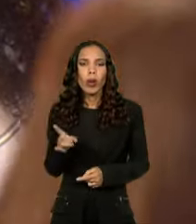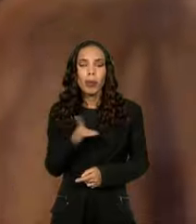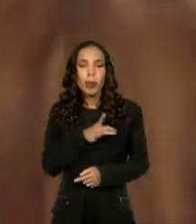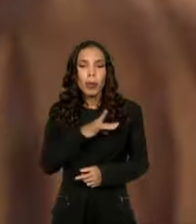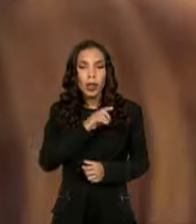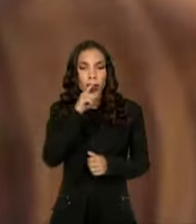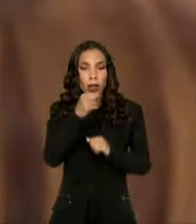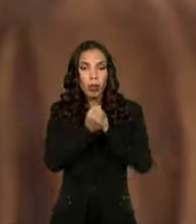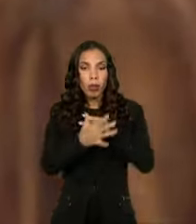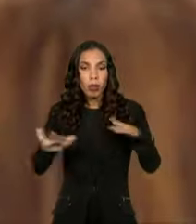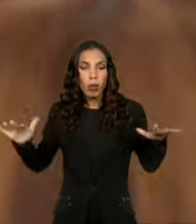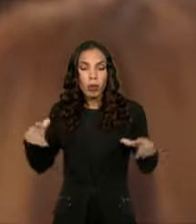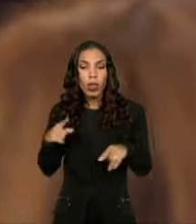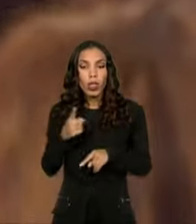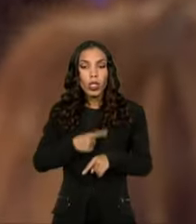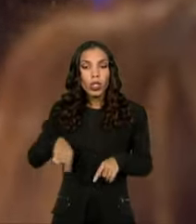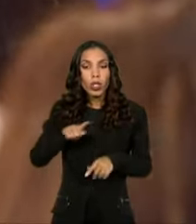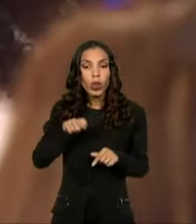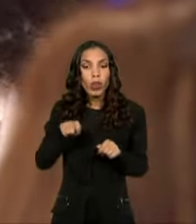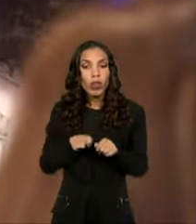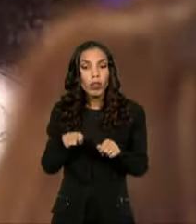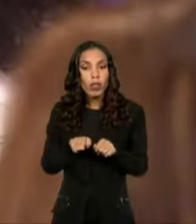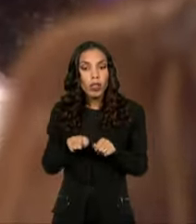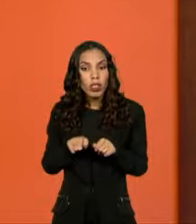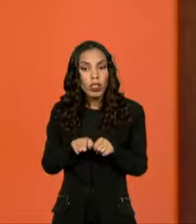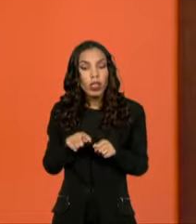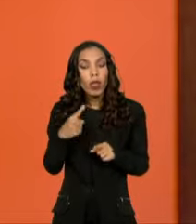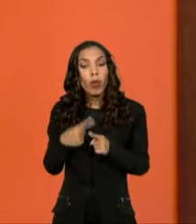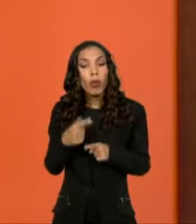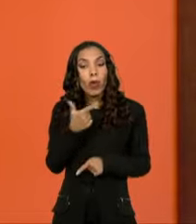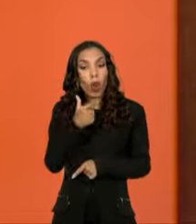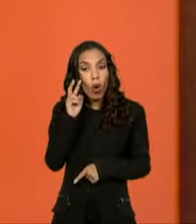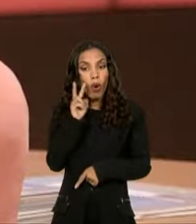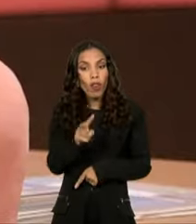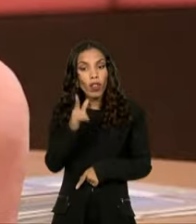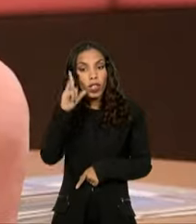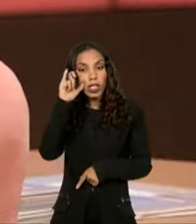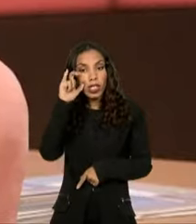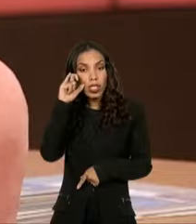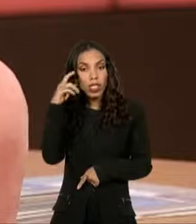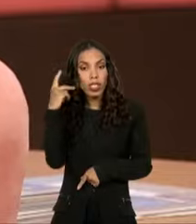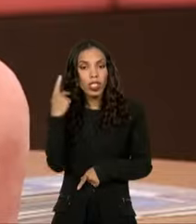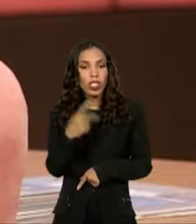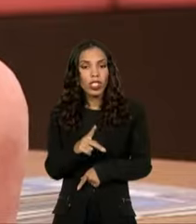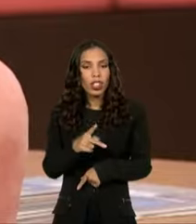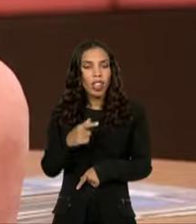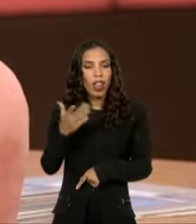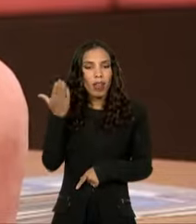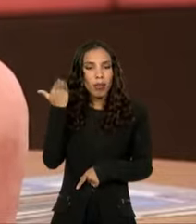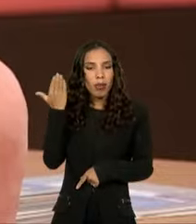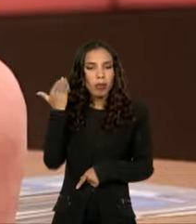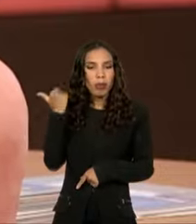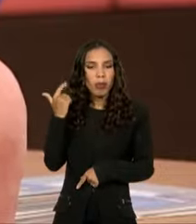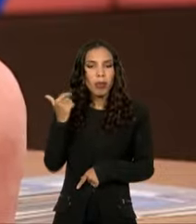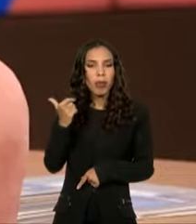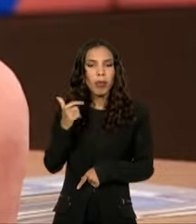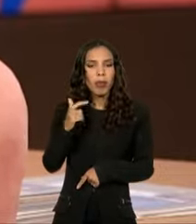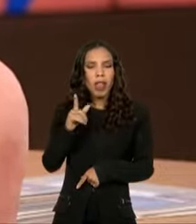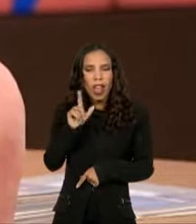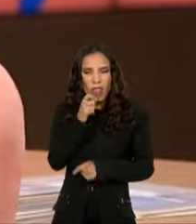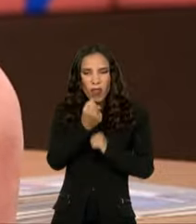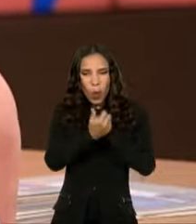praia, porque nós fizemos um programa. Sim, eu ia dizer isso agora, porque eu vi outro dia no Instagram dela, ela fazendo um raft, já tem um tempo atrás, toda da